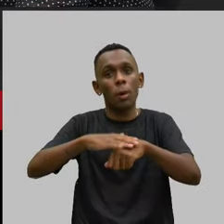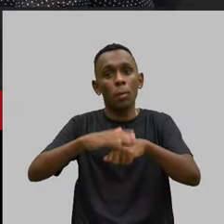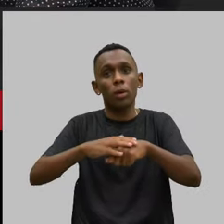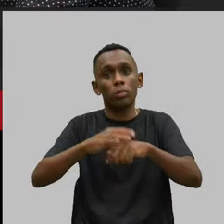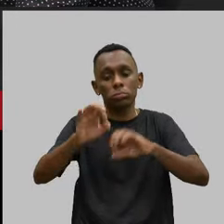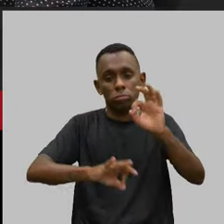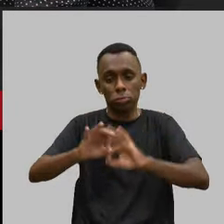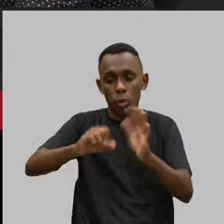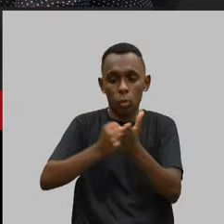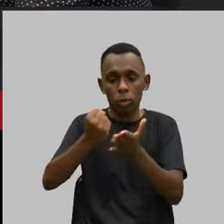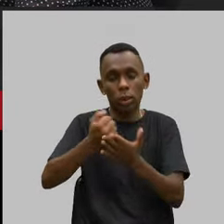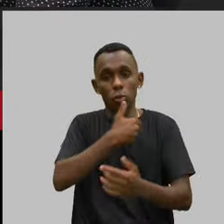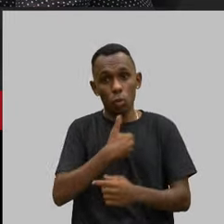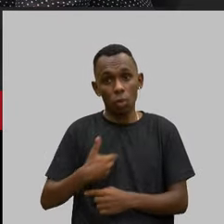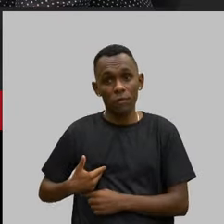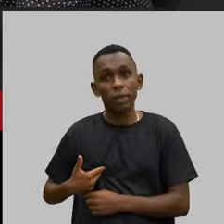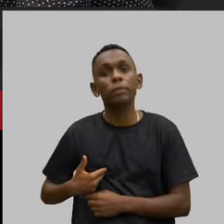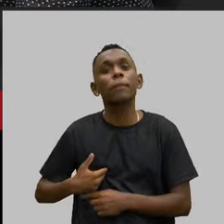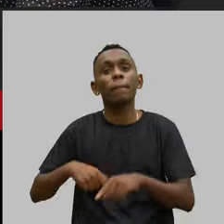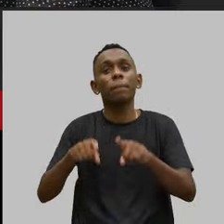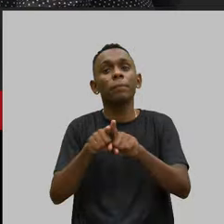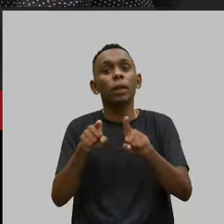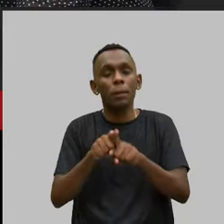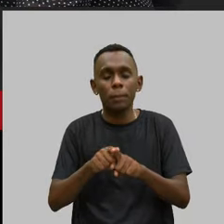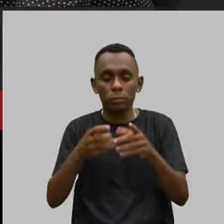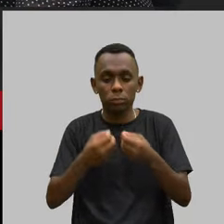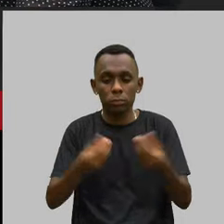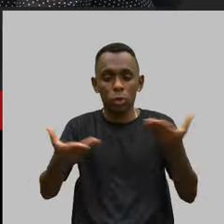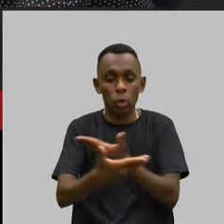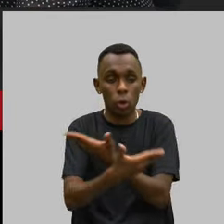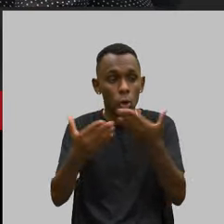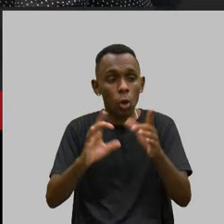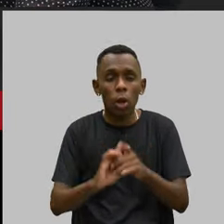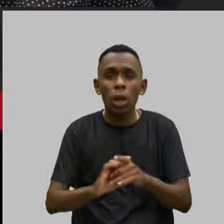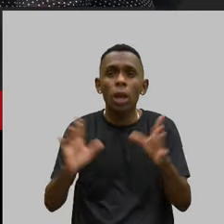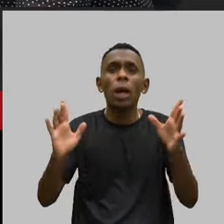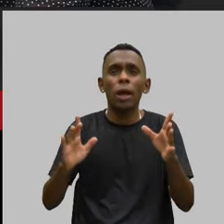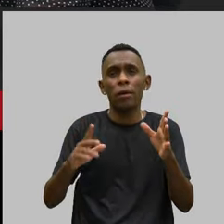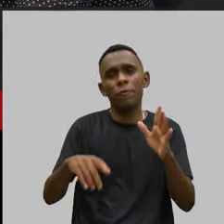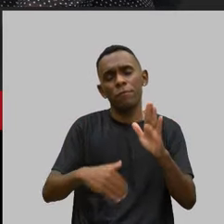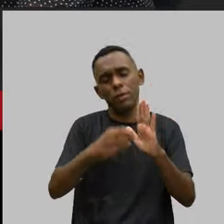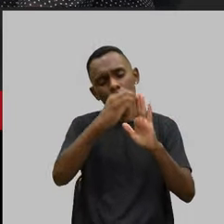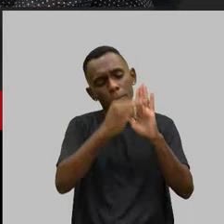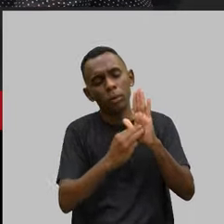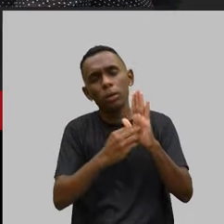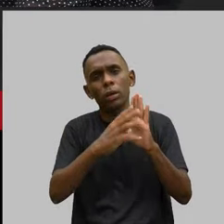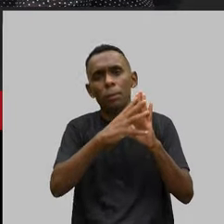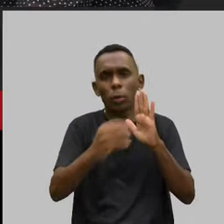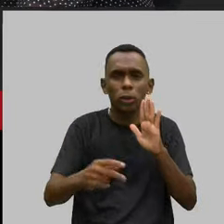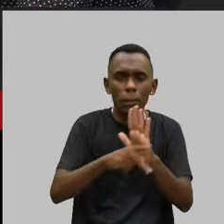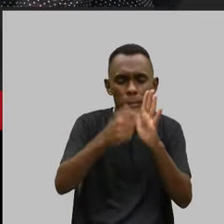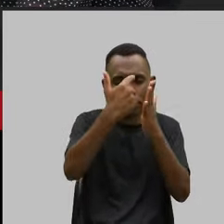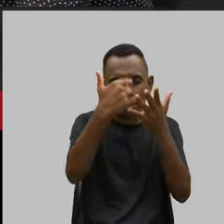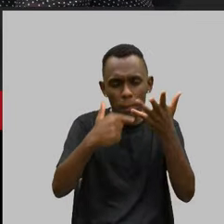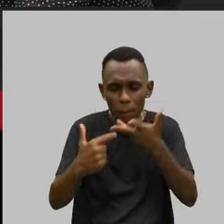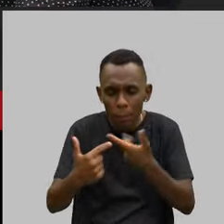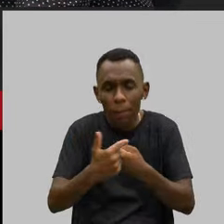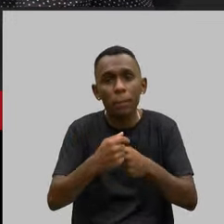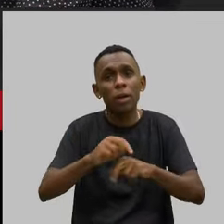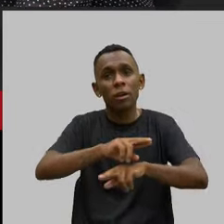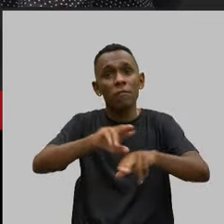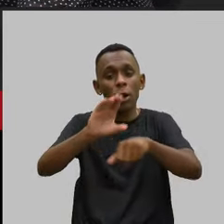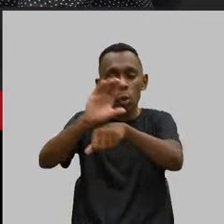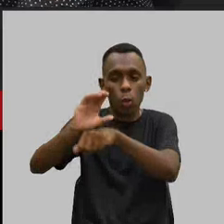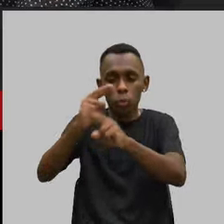de contratações públicas a gente teve disponibilização de uma série de modelos e manuais e fluxos webinário e uma série de cursos